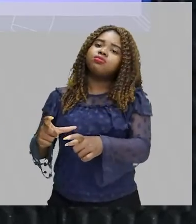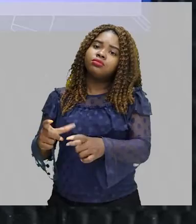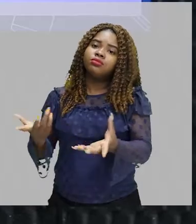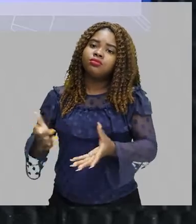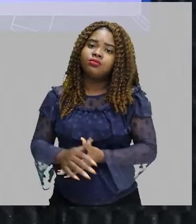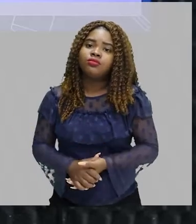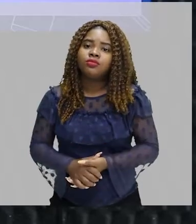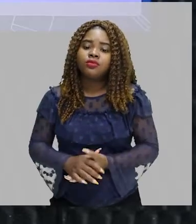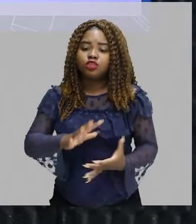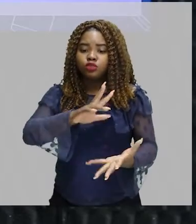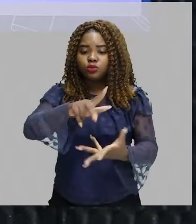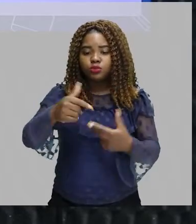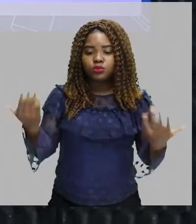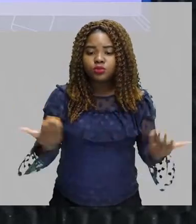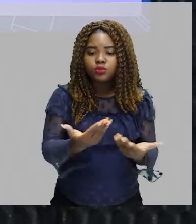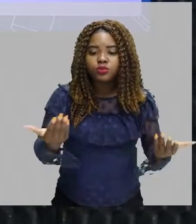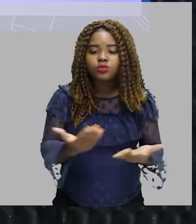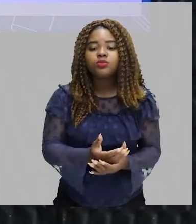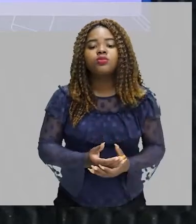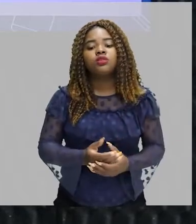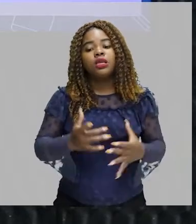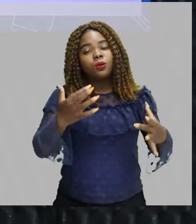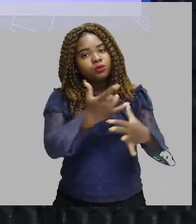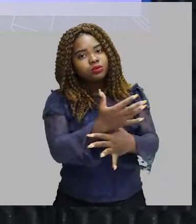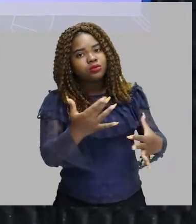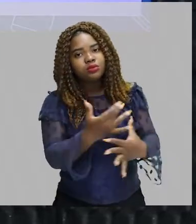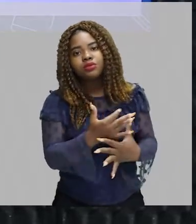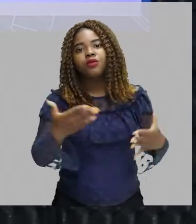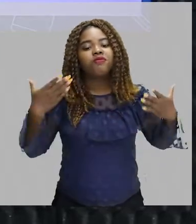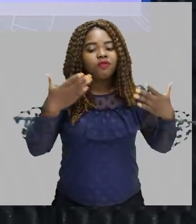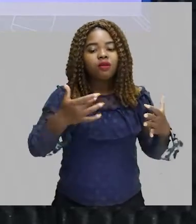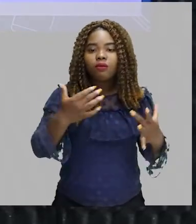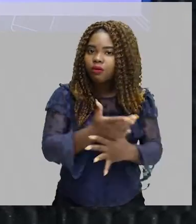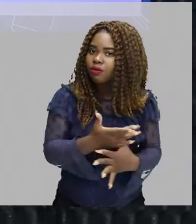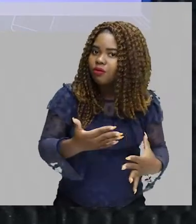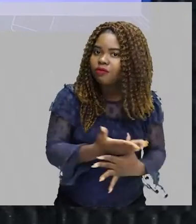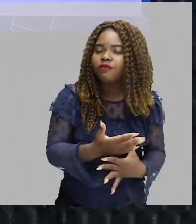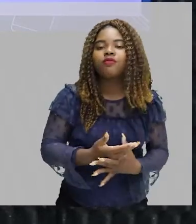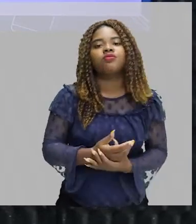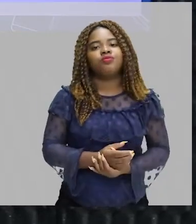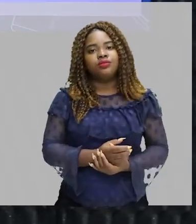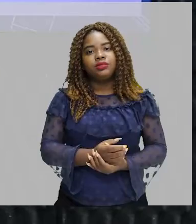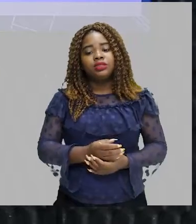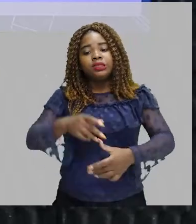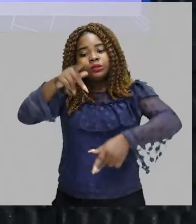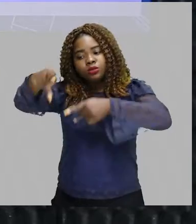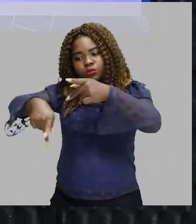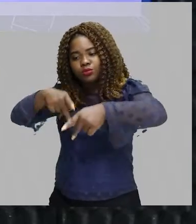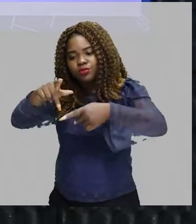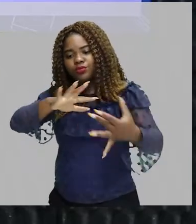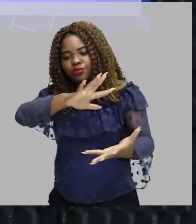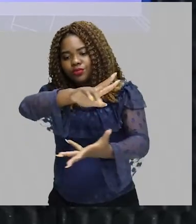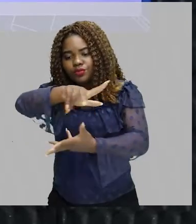hoje ele é majoritariamente urbano. O que significa dizer isso? A maior parte da população mundial hoje